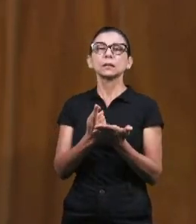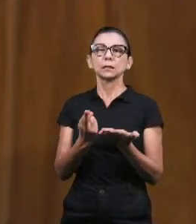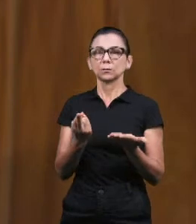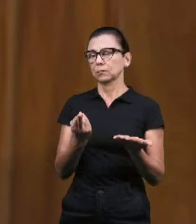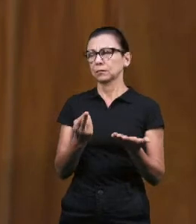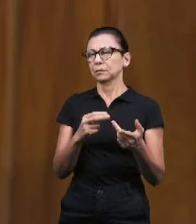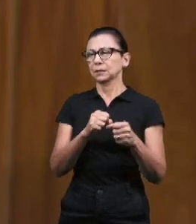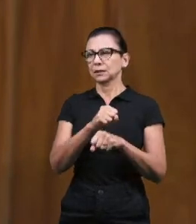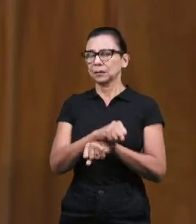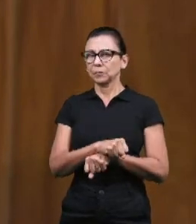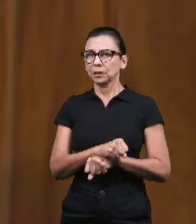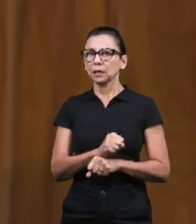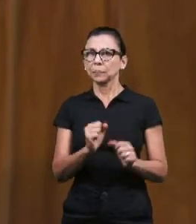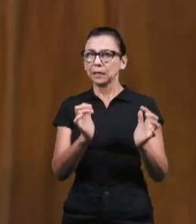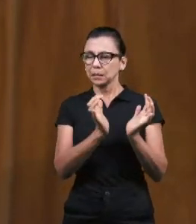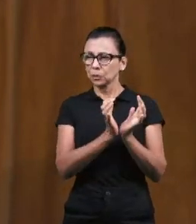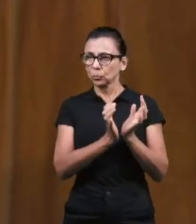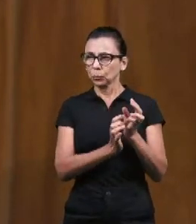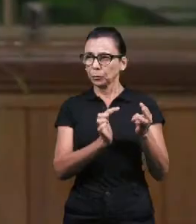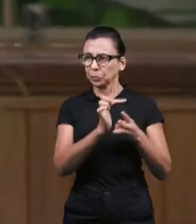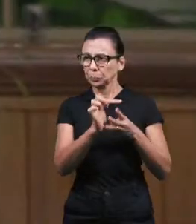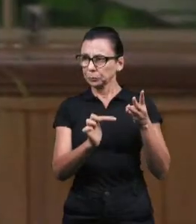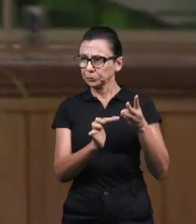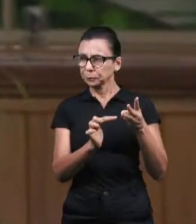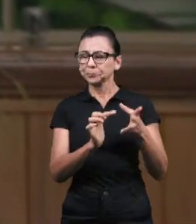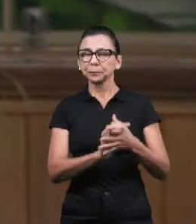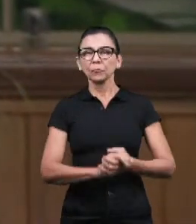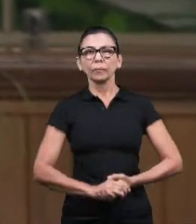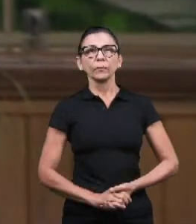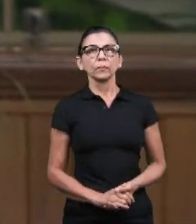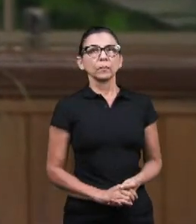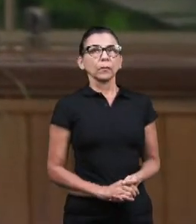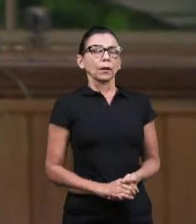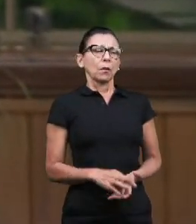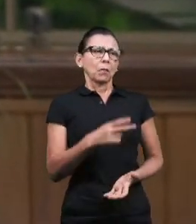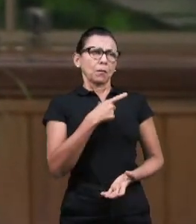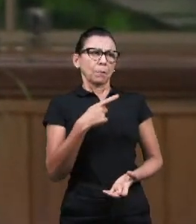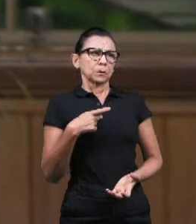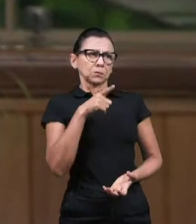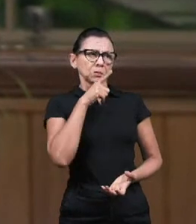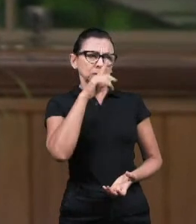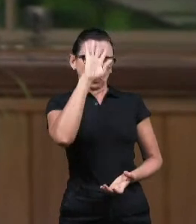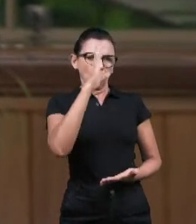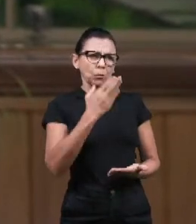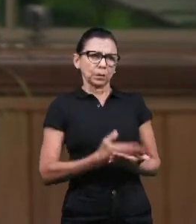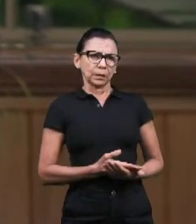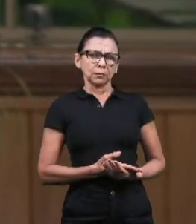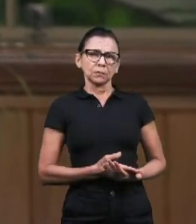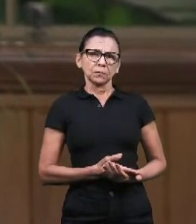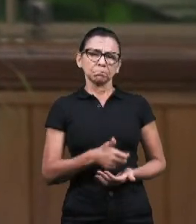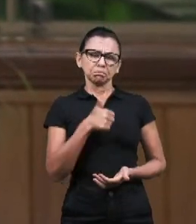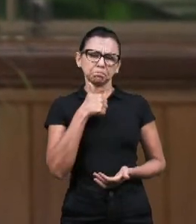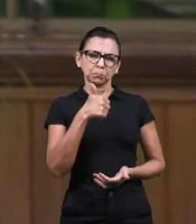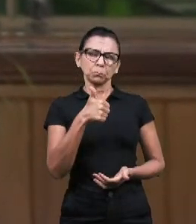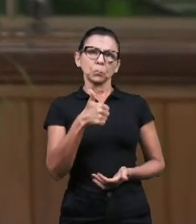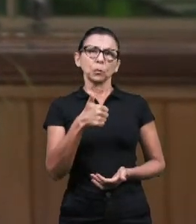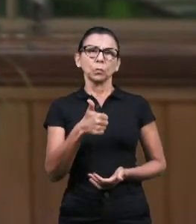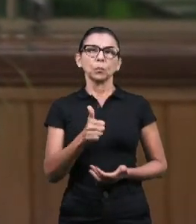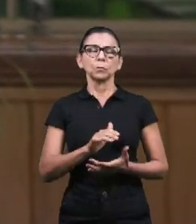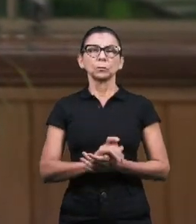para pastores e diáconos e obreiros. Pastor Gilson, eu creio que o resultado foi muito positivo. Esse formato de